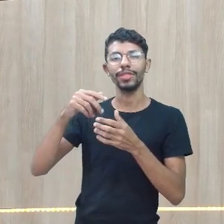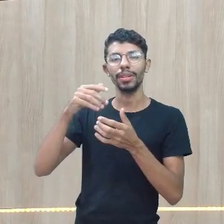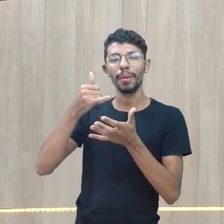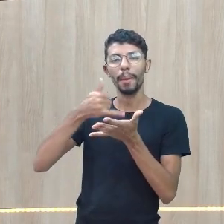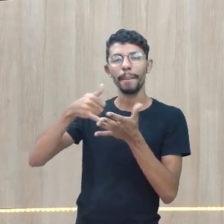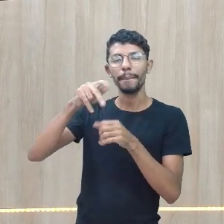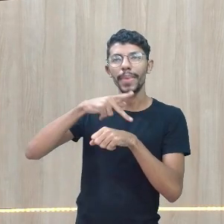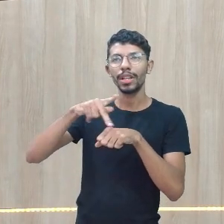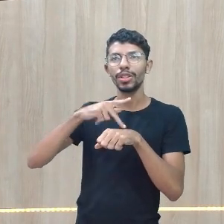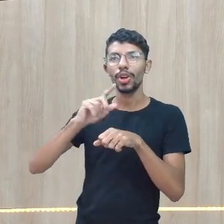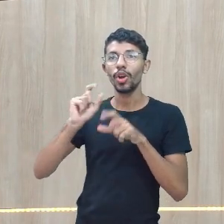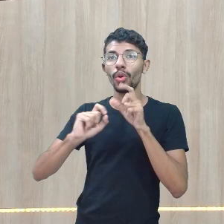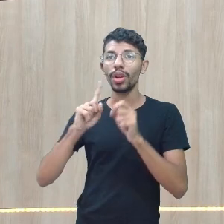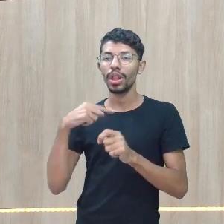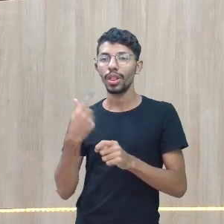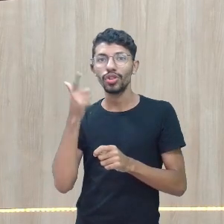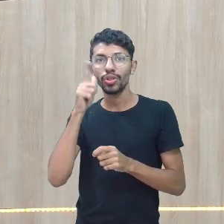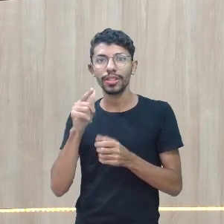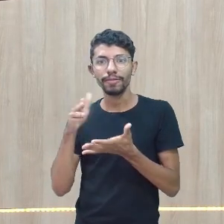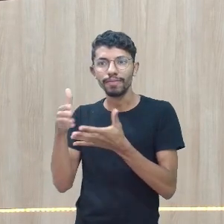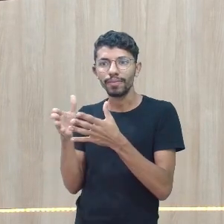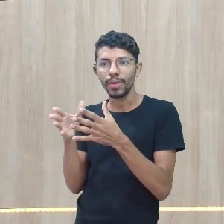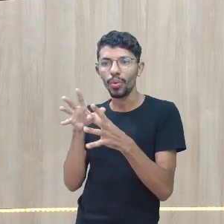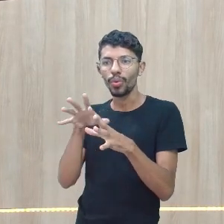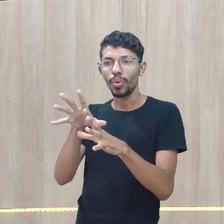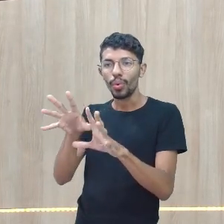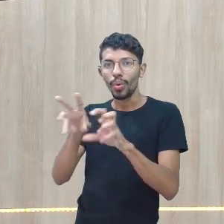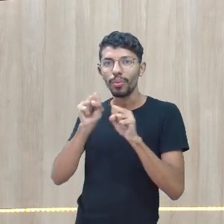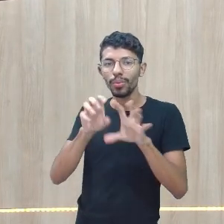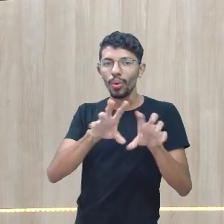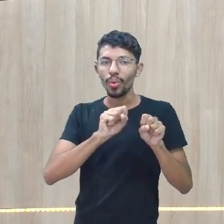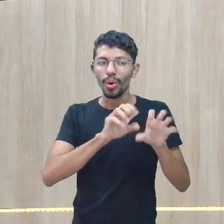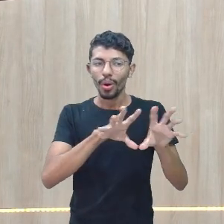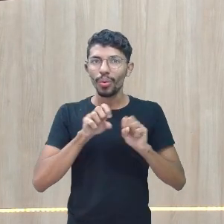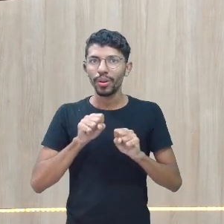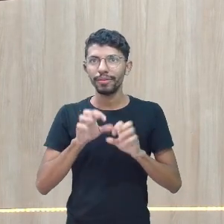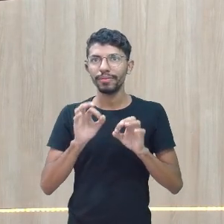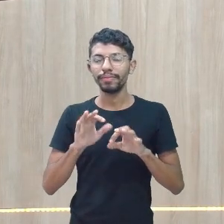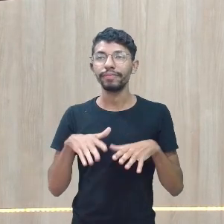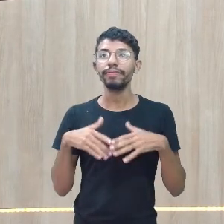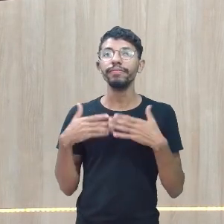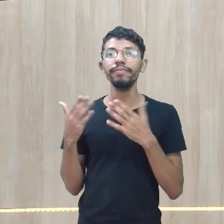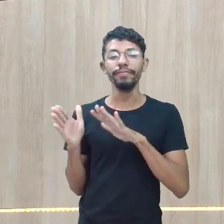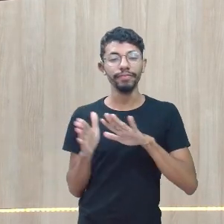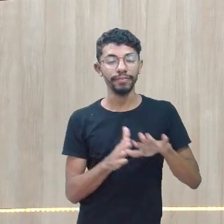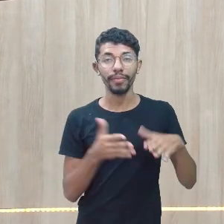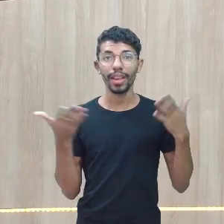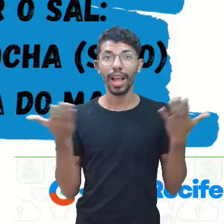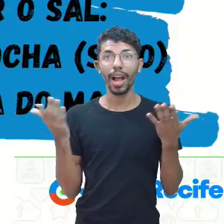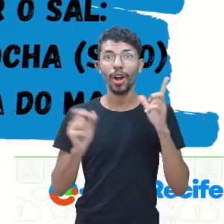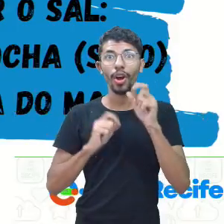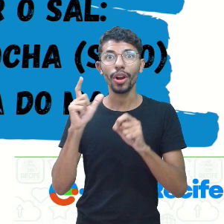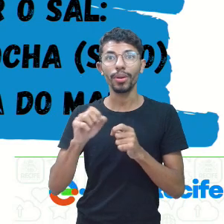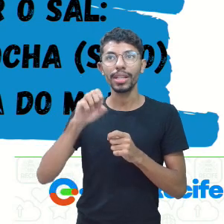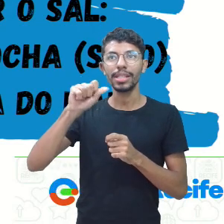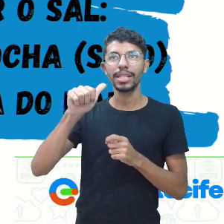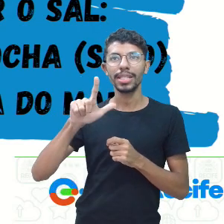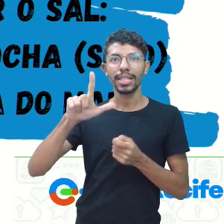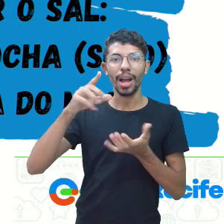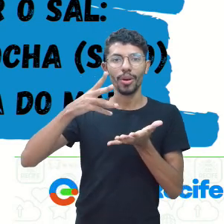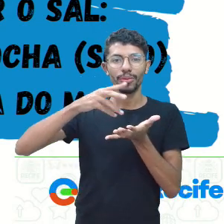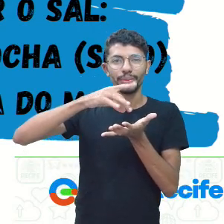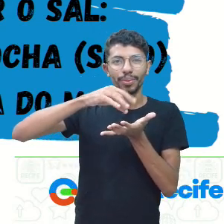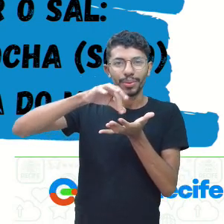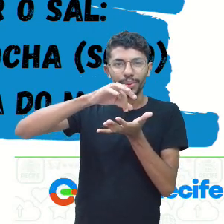pode extrair? Vamos agora para o sal. Legal, pessoal. Também conhecido como cloreto de sódio.